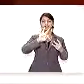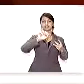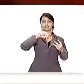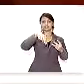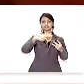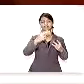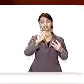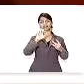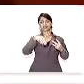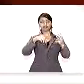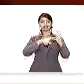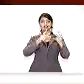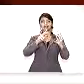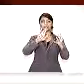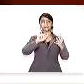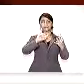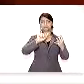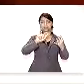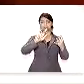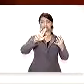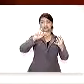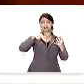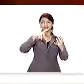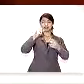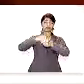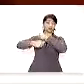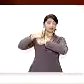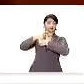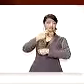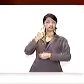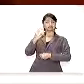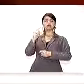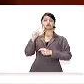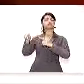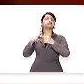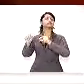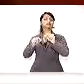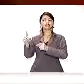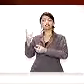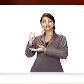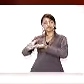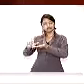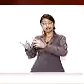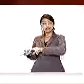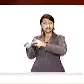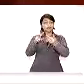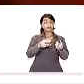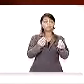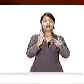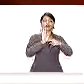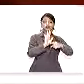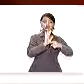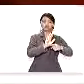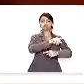2013 em razão de convênio objetivando a transferência de recursos financeiros destinados a auxiliar a manutenção de programa